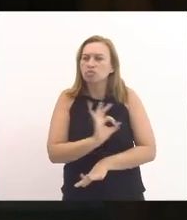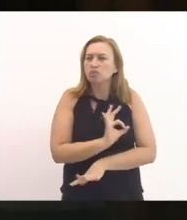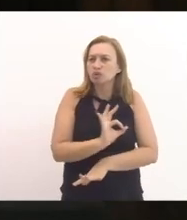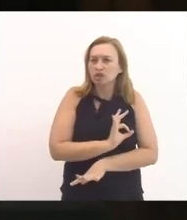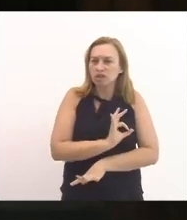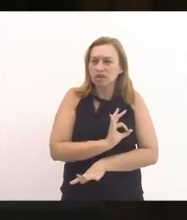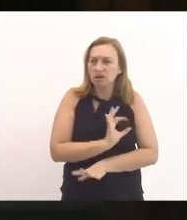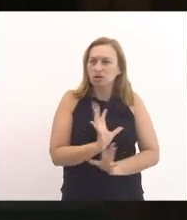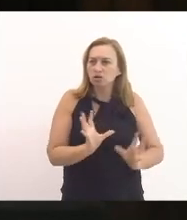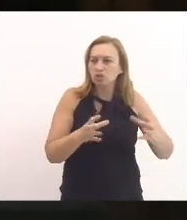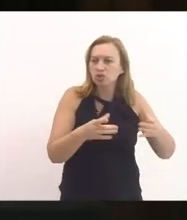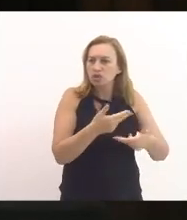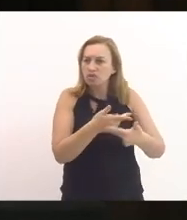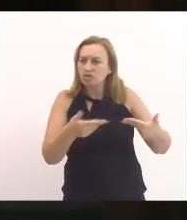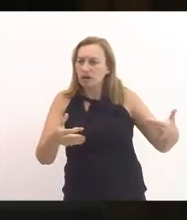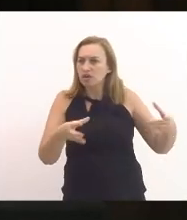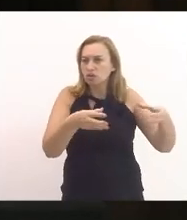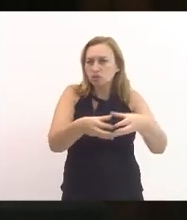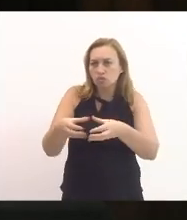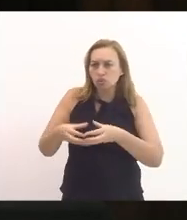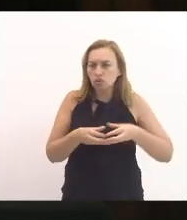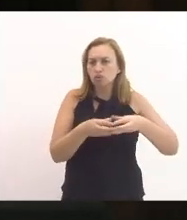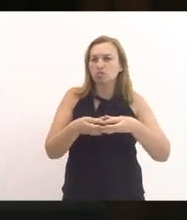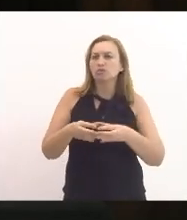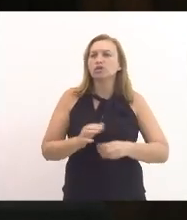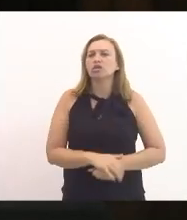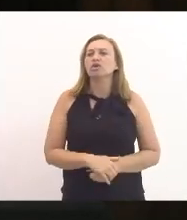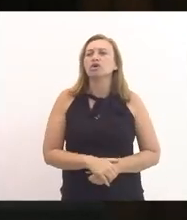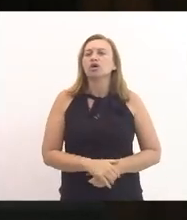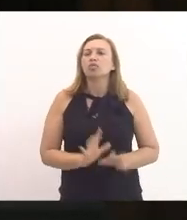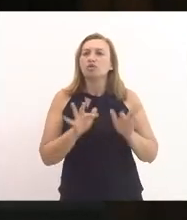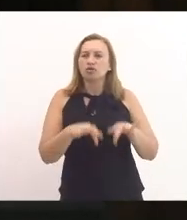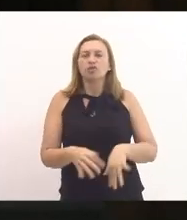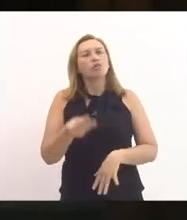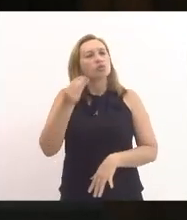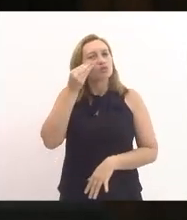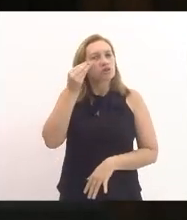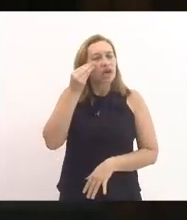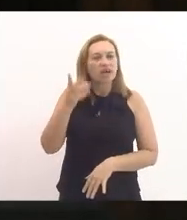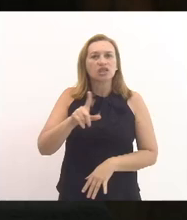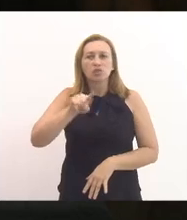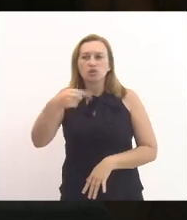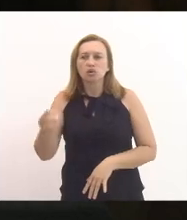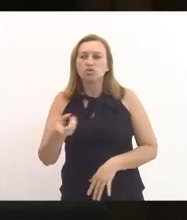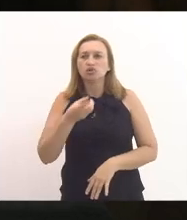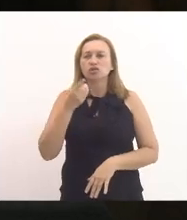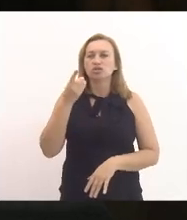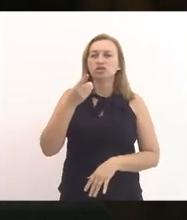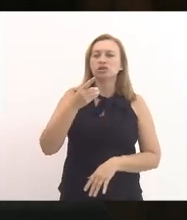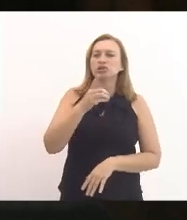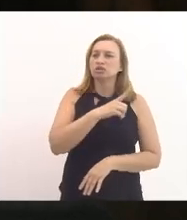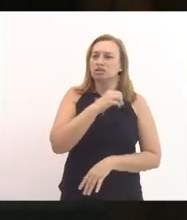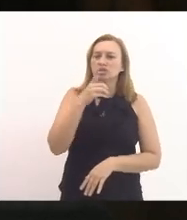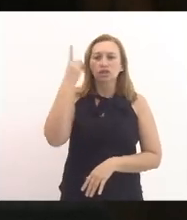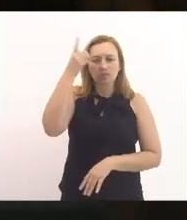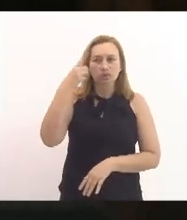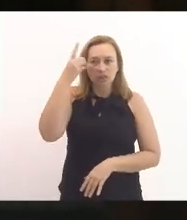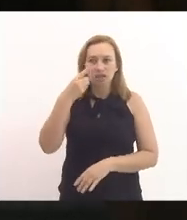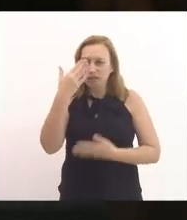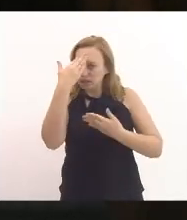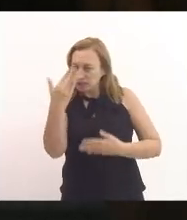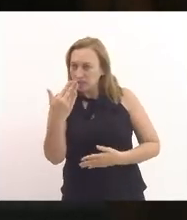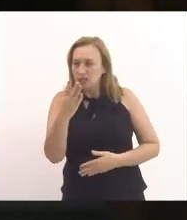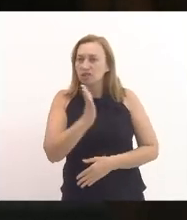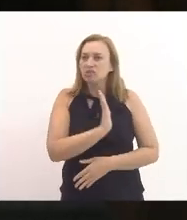sua cúpula não queria agradecer mais por fina a oportunidade aos deputados agradecer de coração eu já te falo como